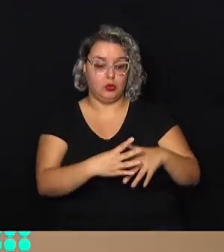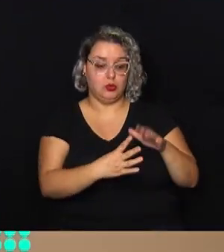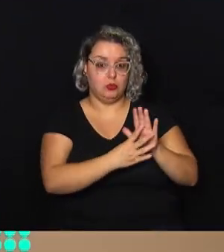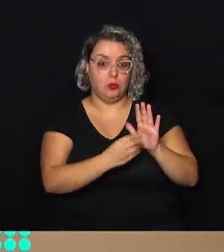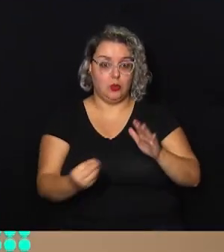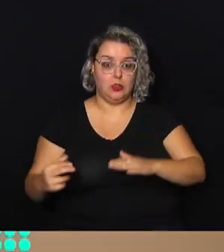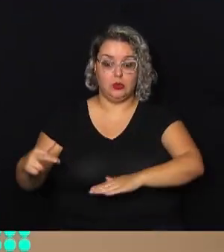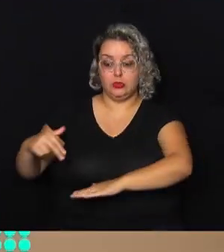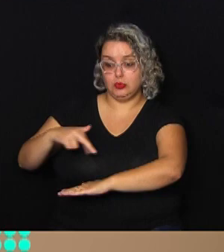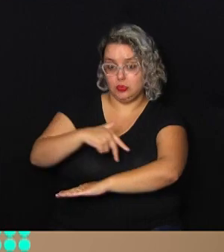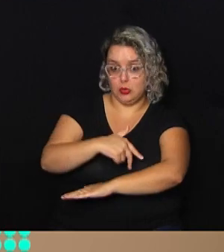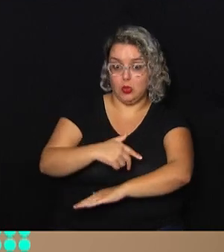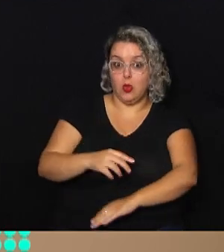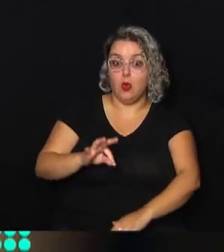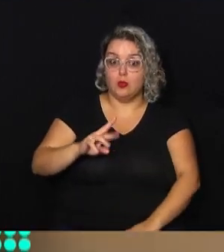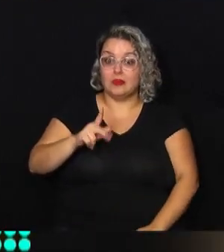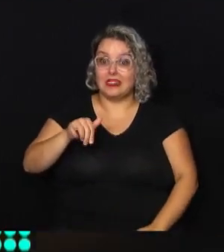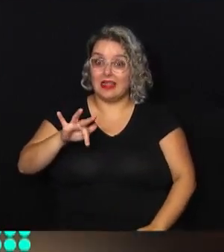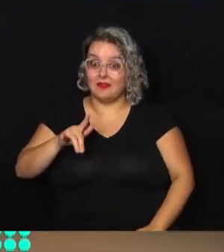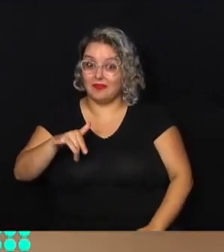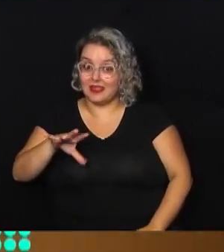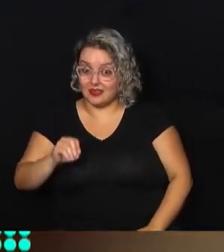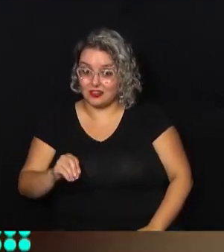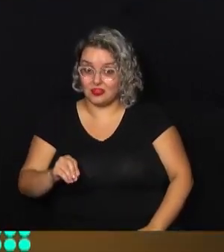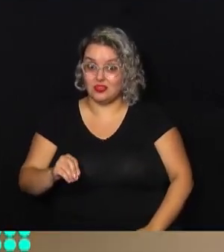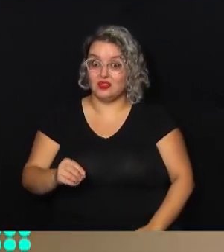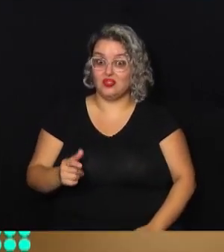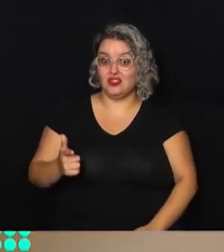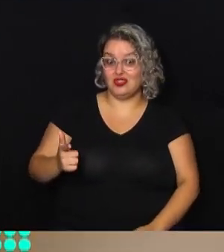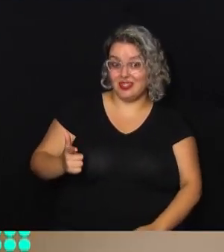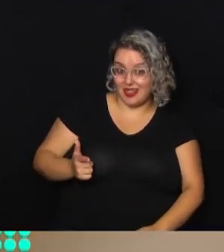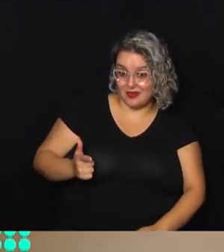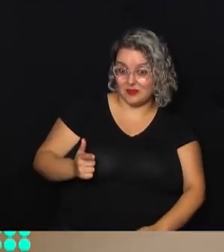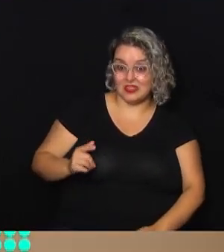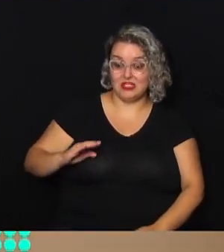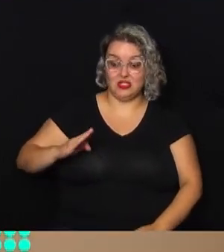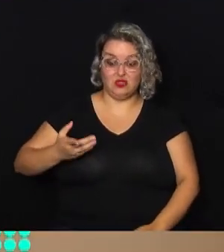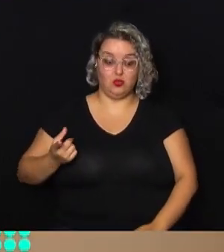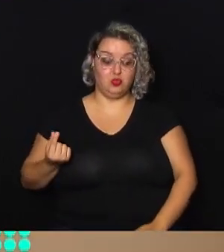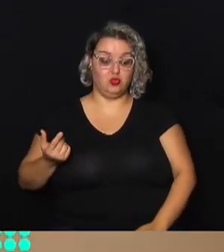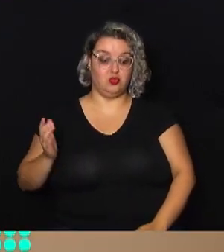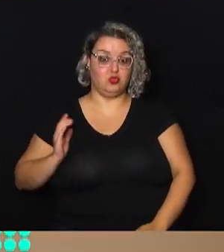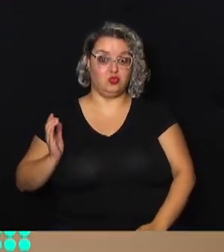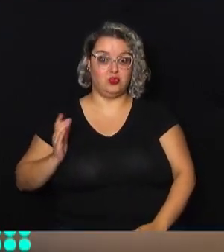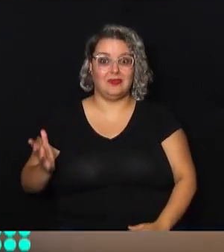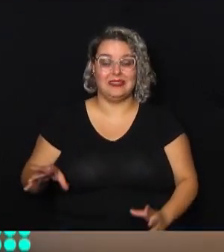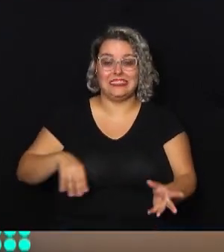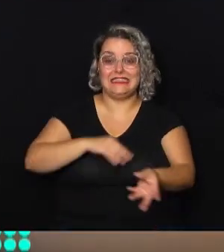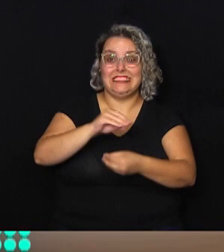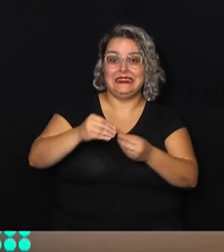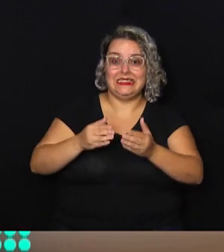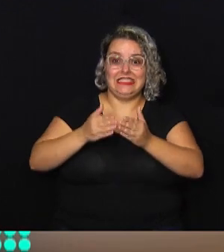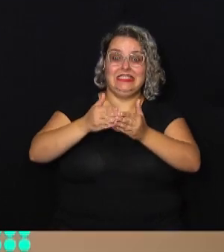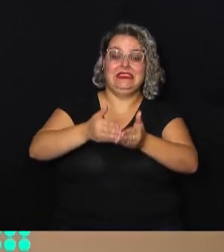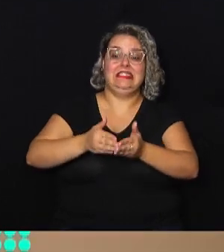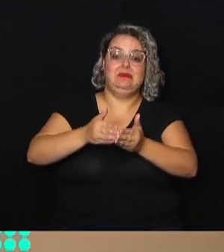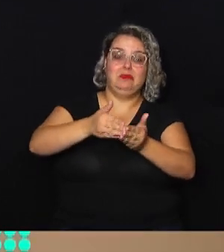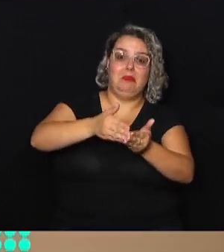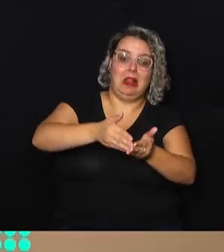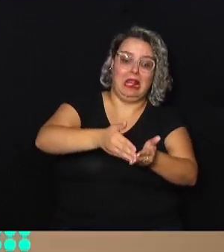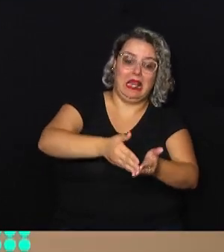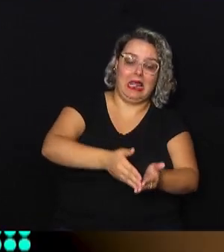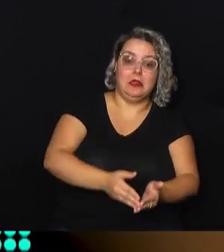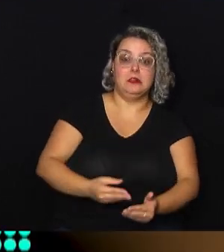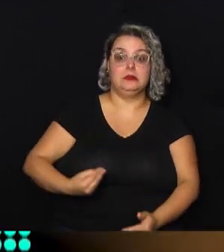de armas e um bilionário russo. Para completar essa louca mistura, o barco naufraga. Entre os